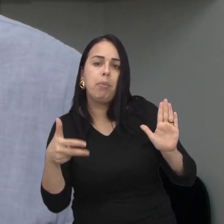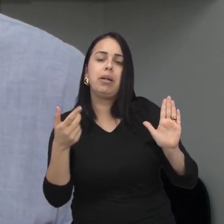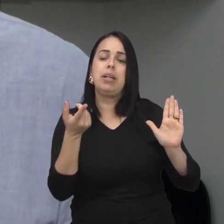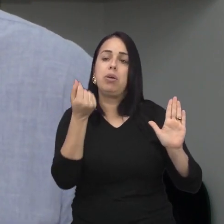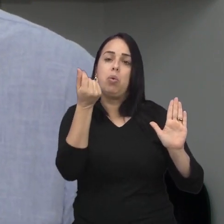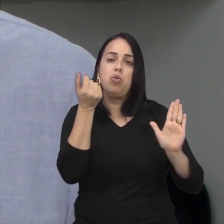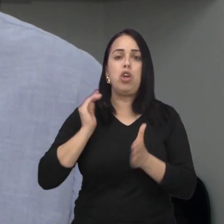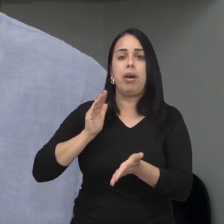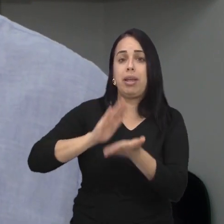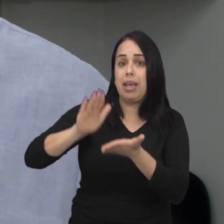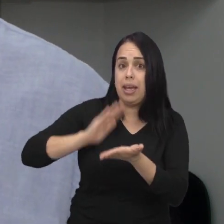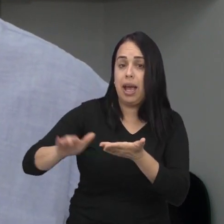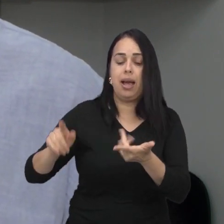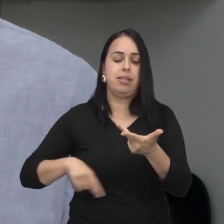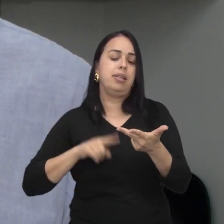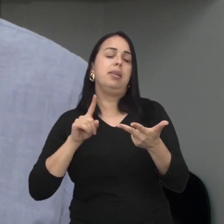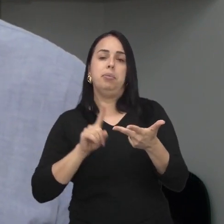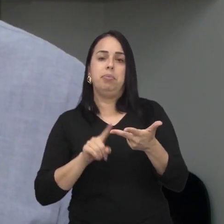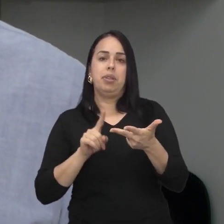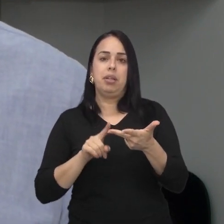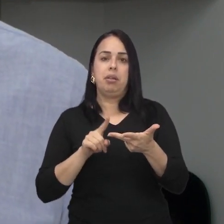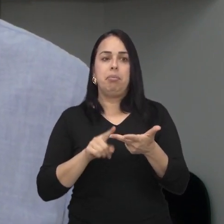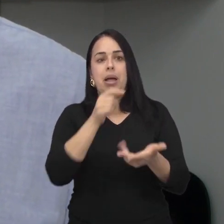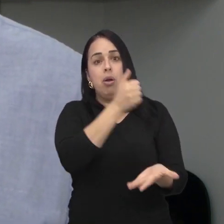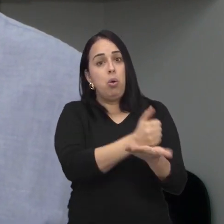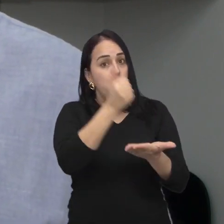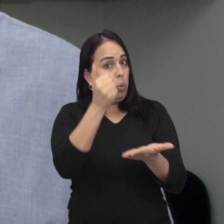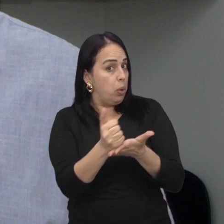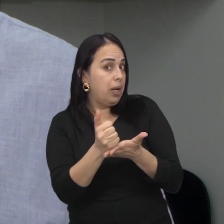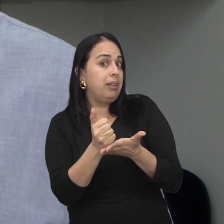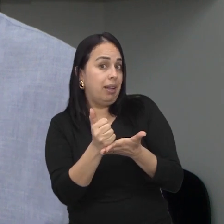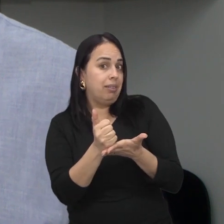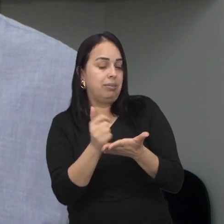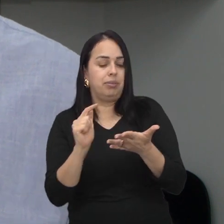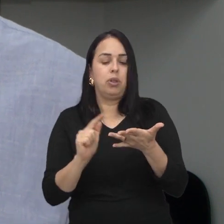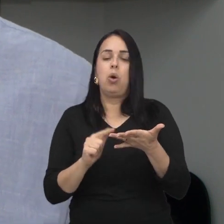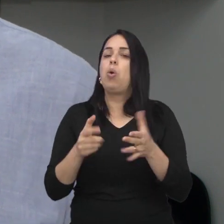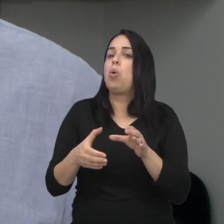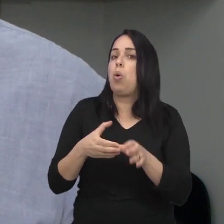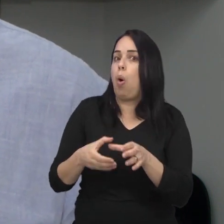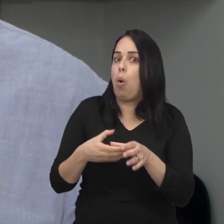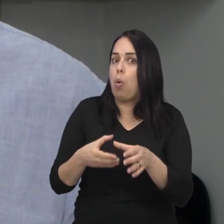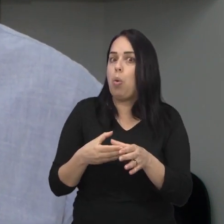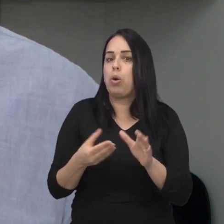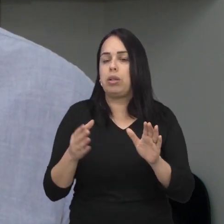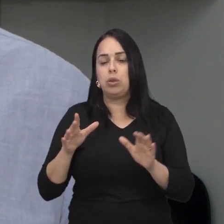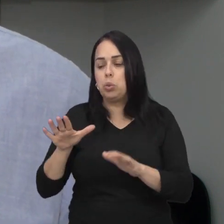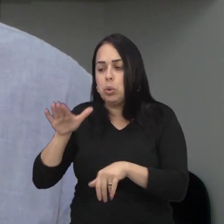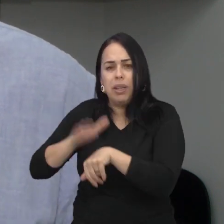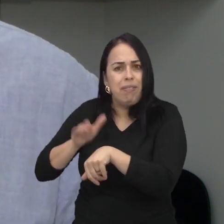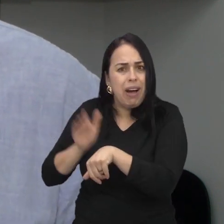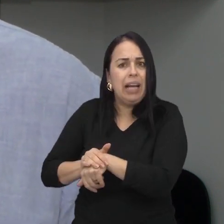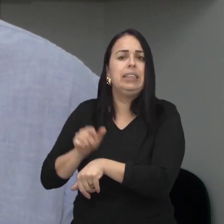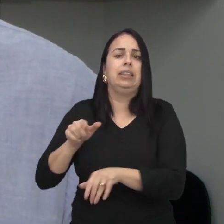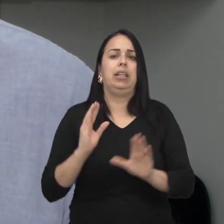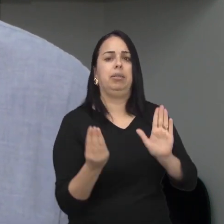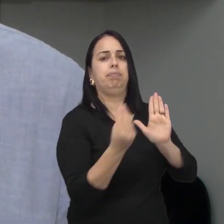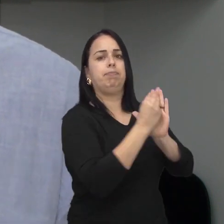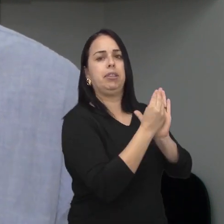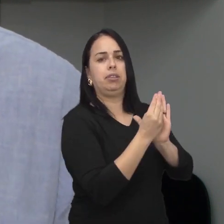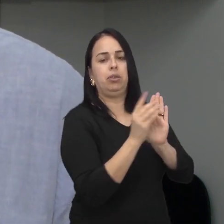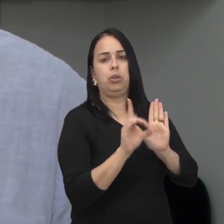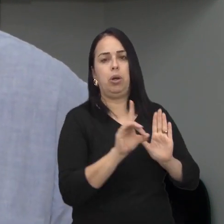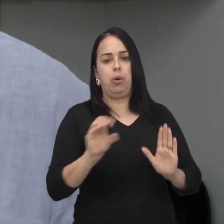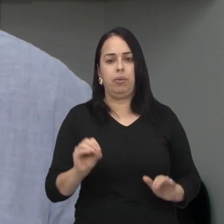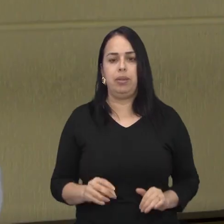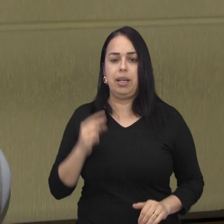como é que a Câmara está gastando dinheiro, quem que a Câmara está chamando para trabalhar nos seus quadros, concursos públicos são feitos, tudo que a Câmara faz